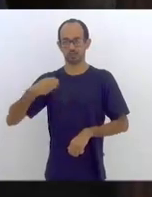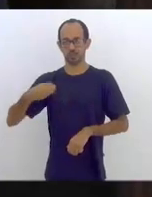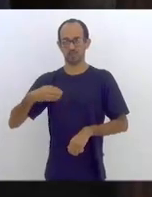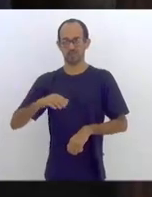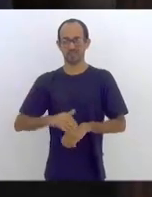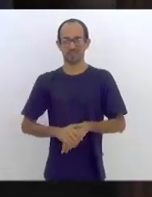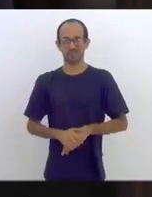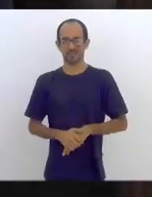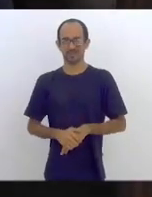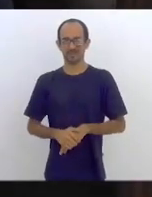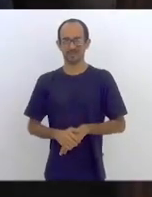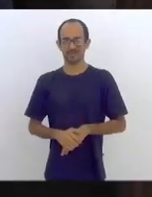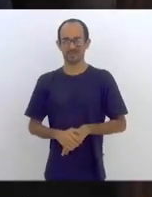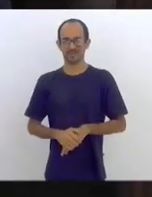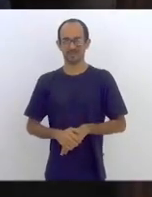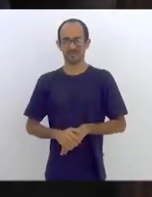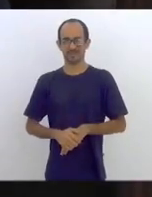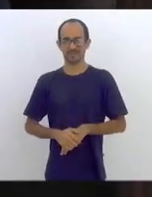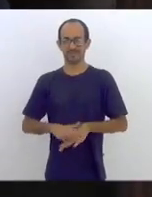de Mameto Nanga Covi.